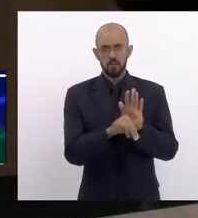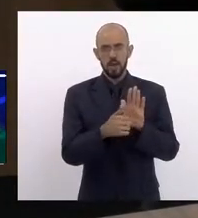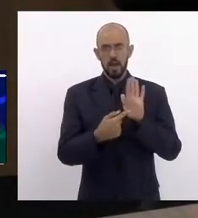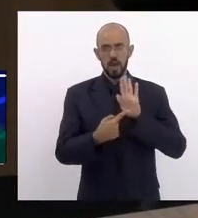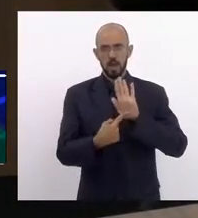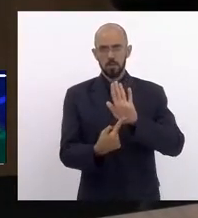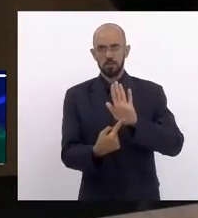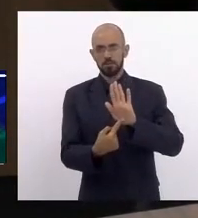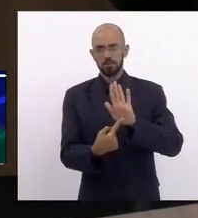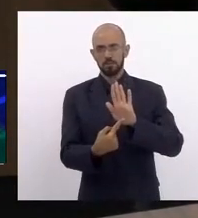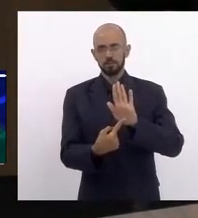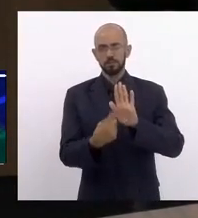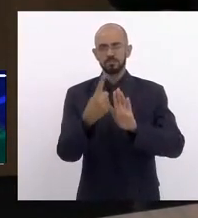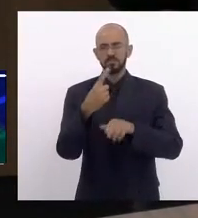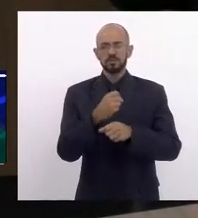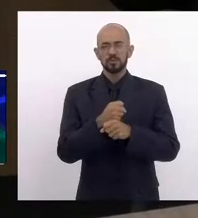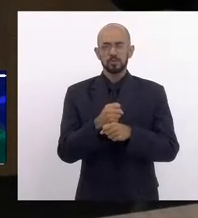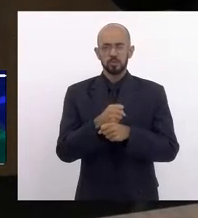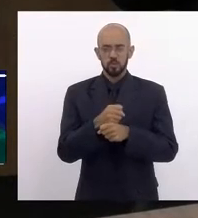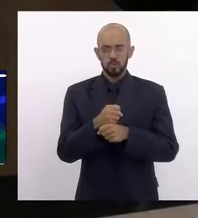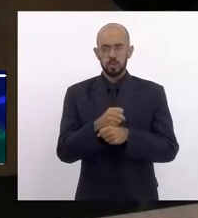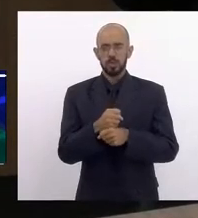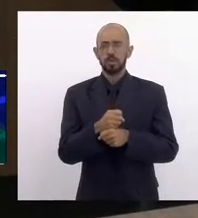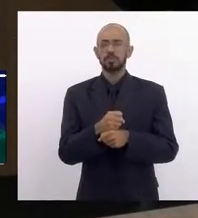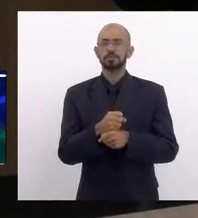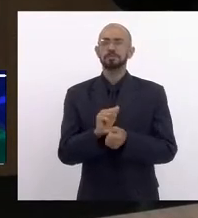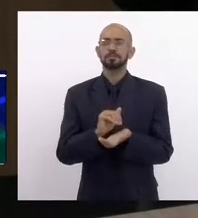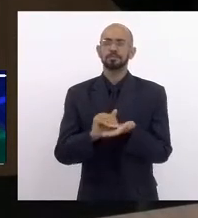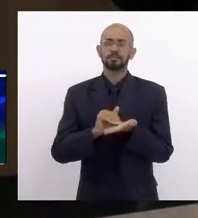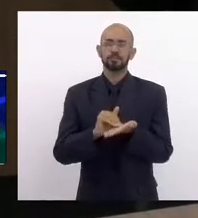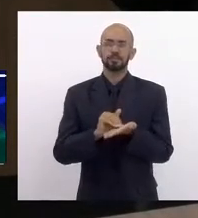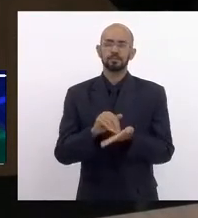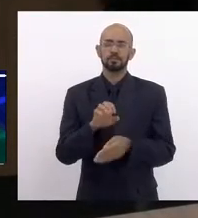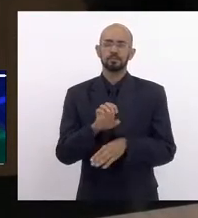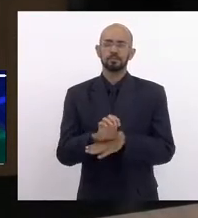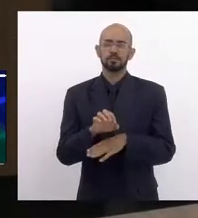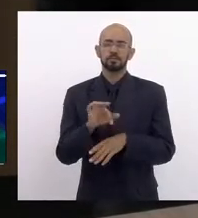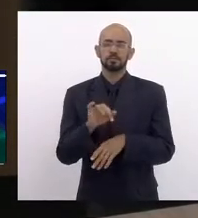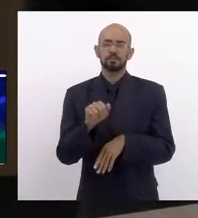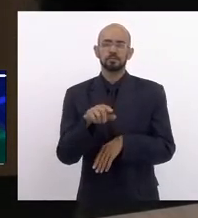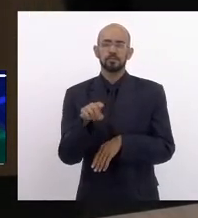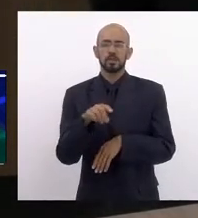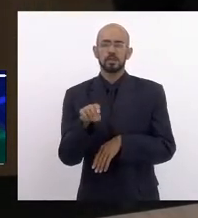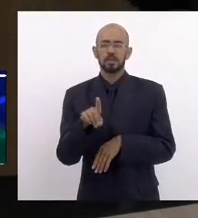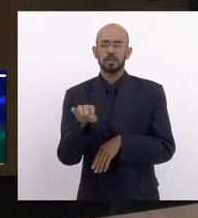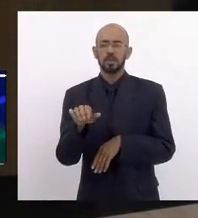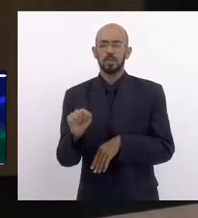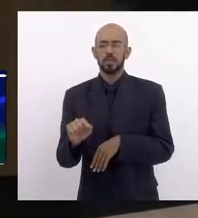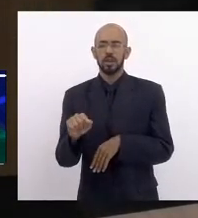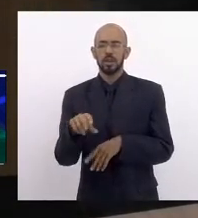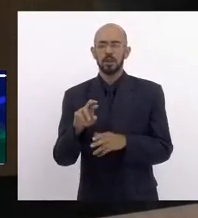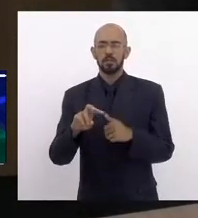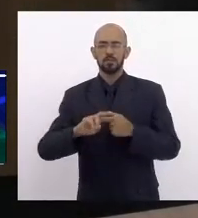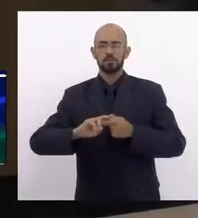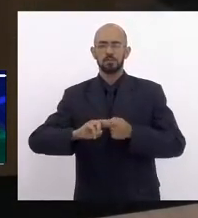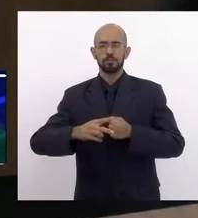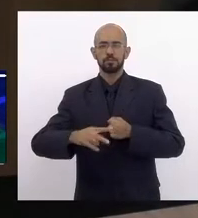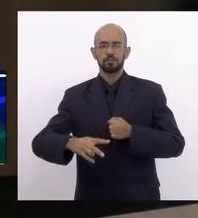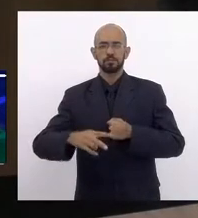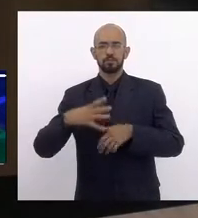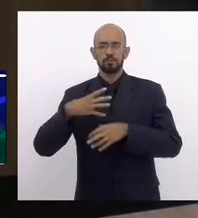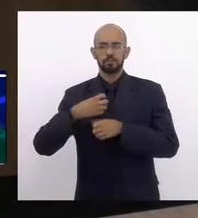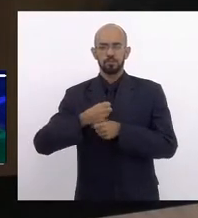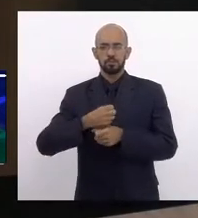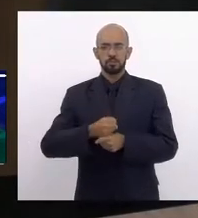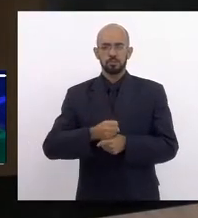apresentarão anualmente à Secretaria de Estado de Fazenda resultados socioeconômicos e